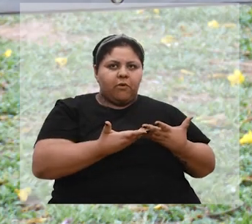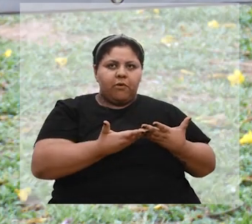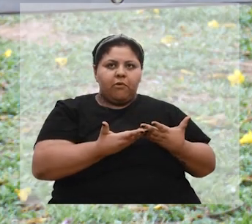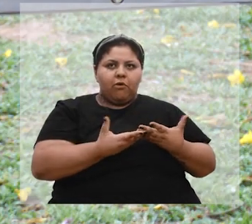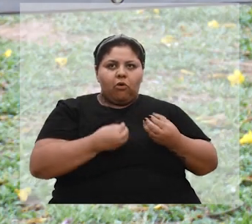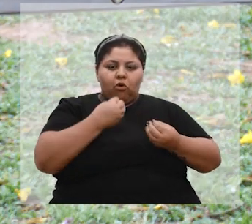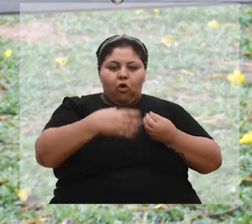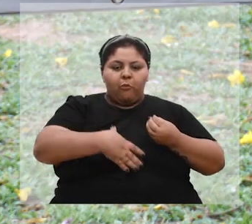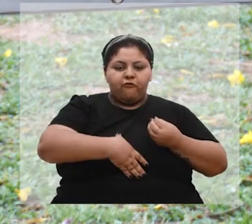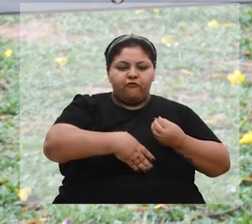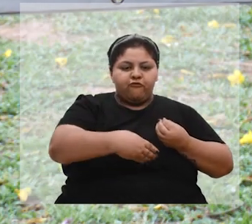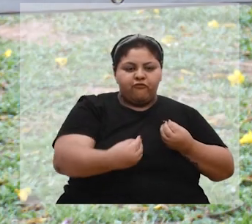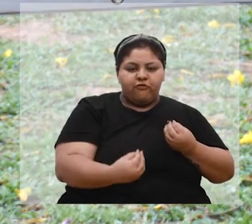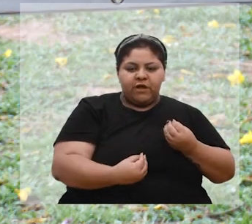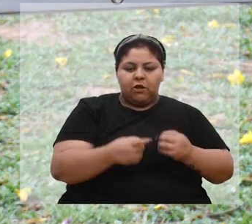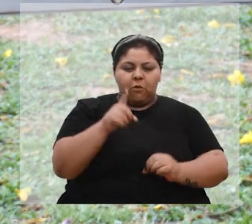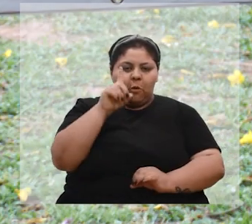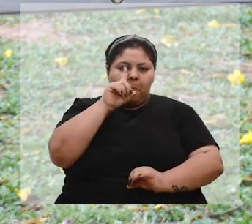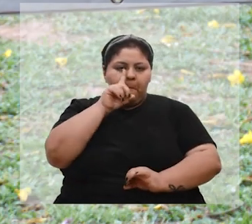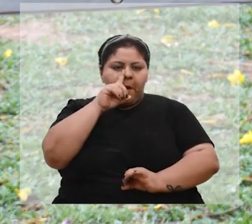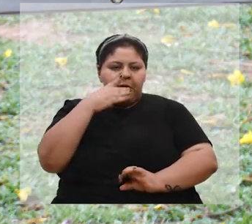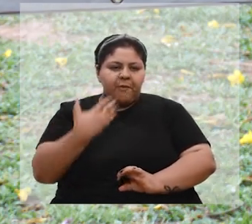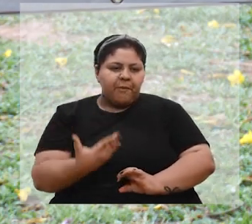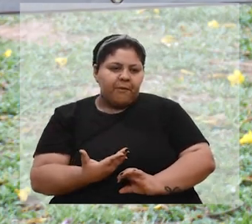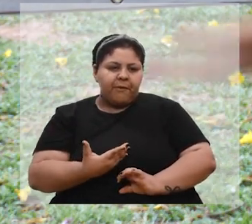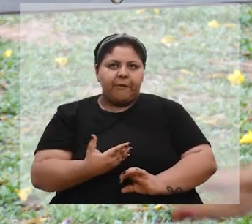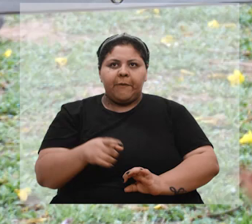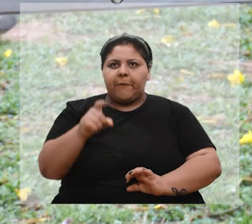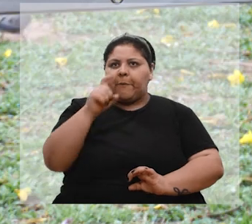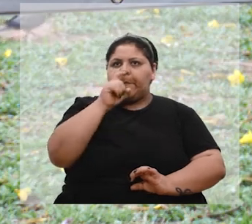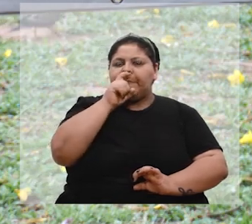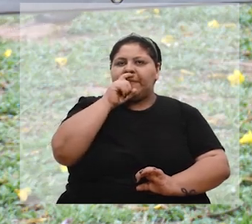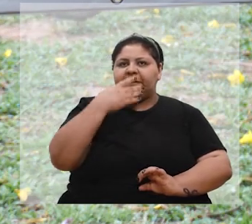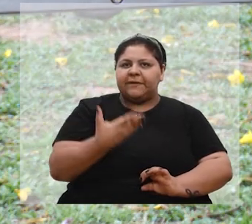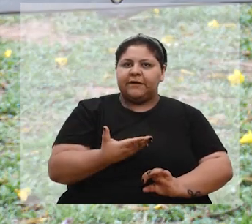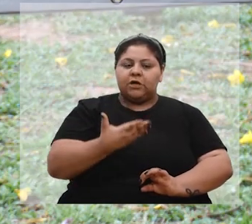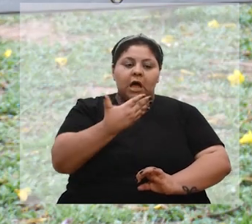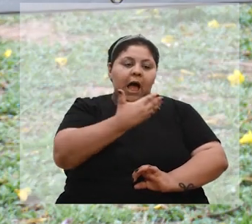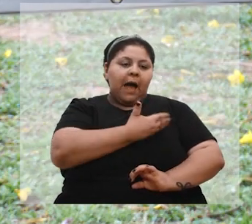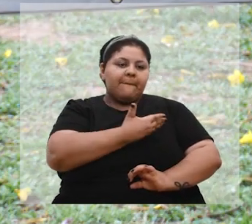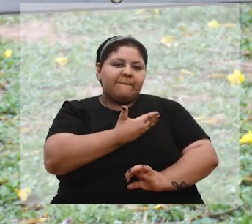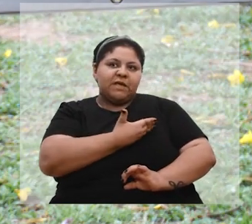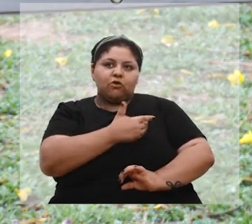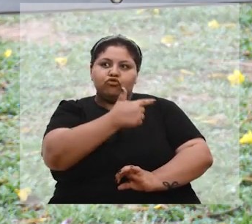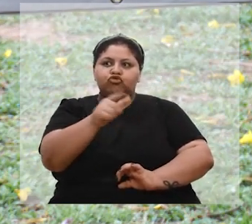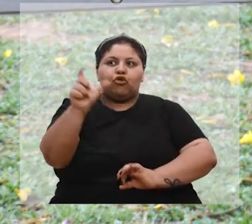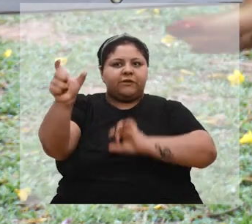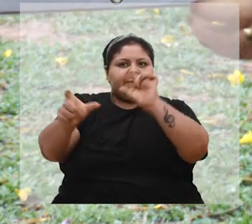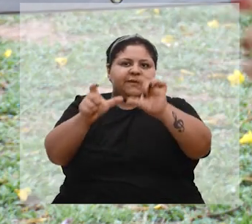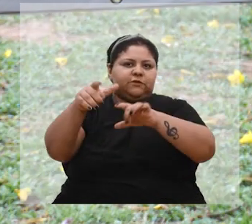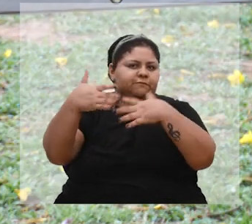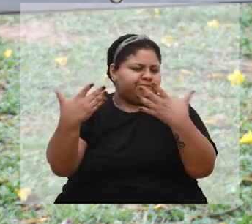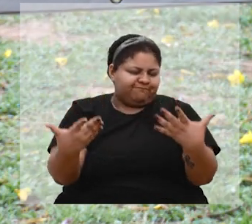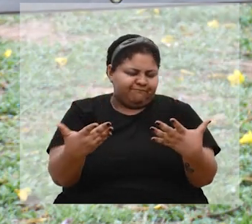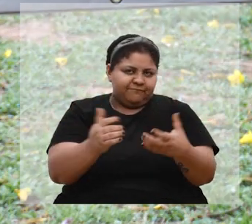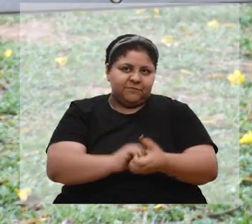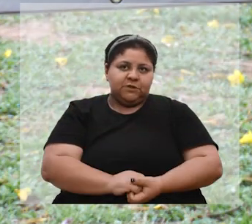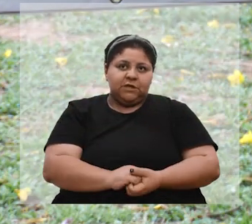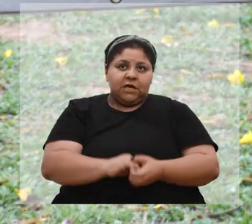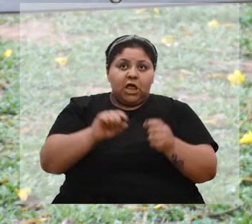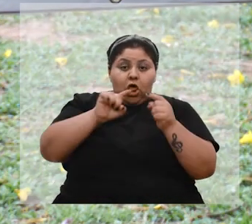alguém. Eu sou eu enquanto filho de alguém, enquanto mãe de alguém, enquanto pai de alguém, enquanto amigo de